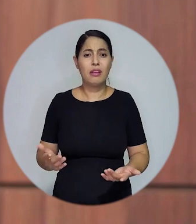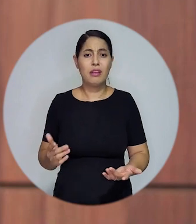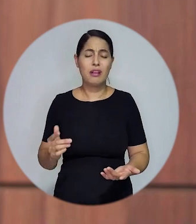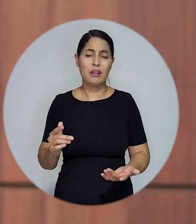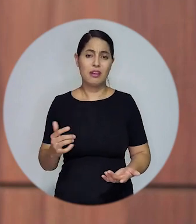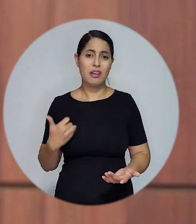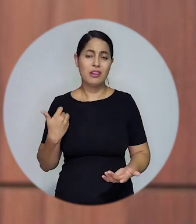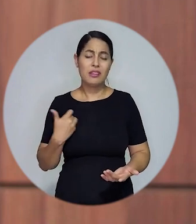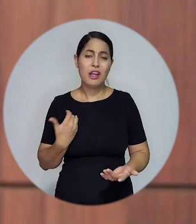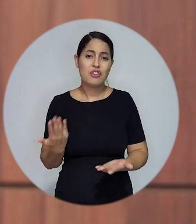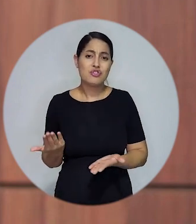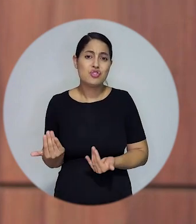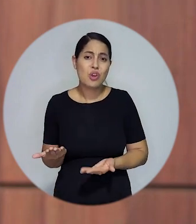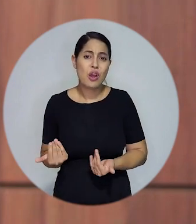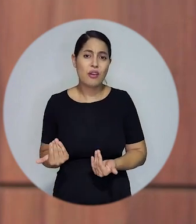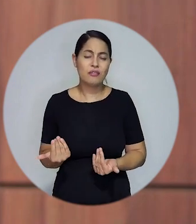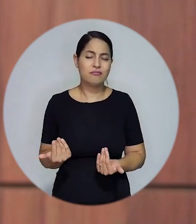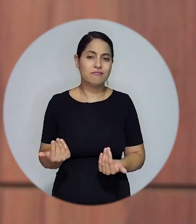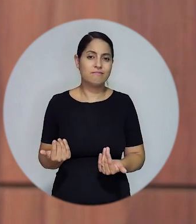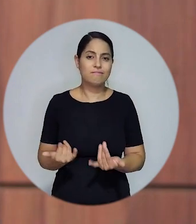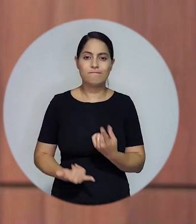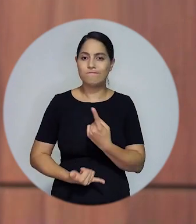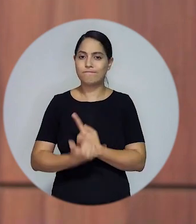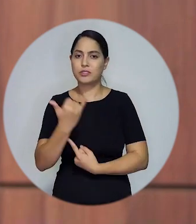razão dessa situação. Então,